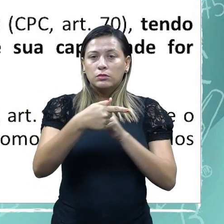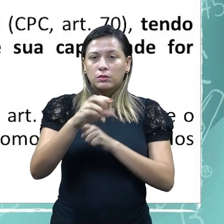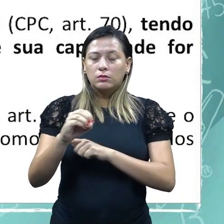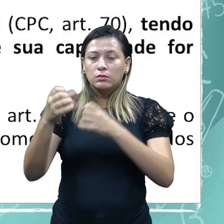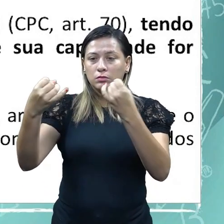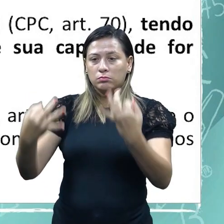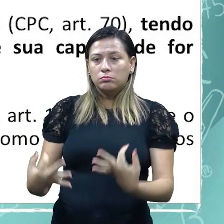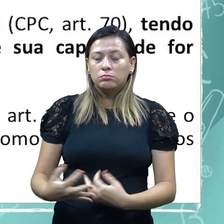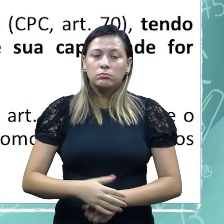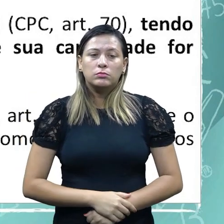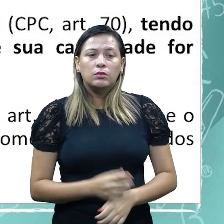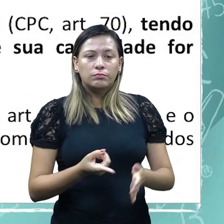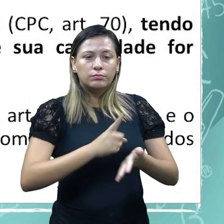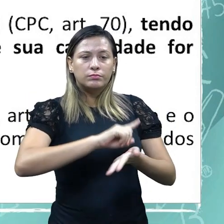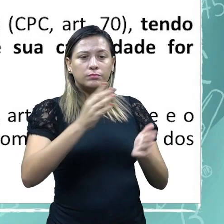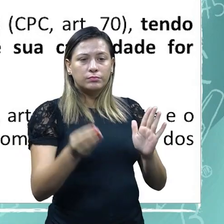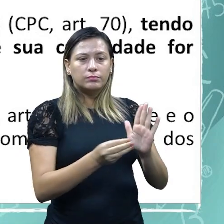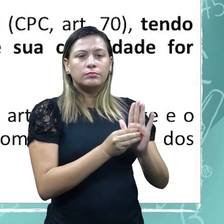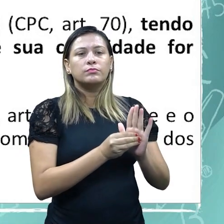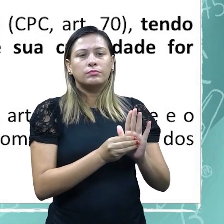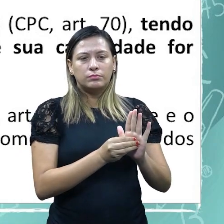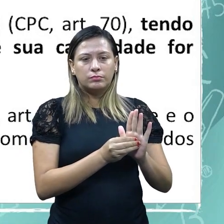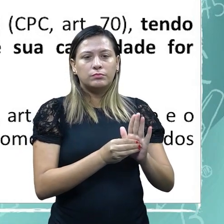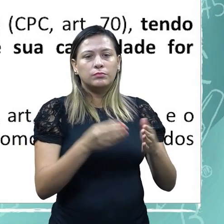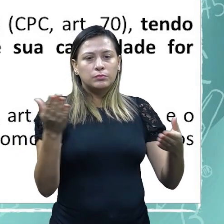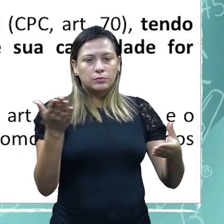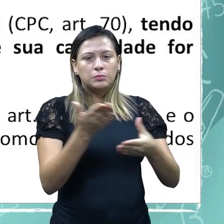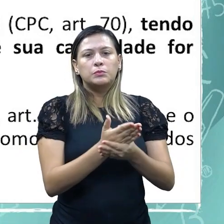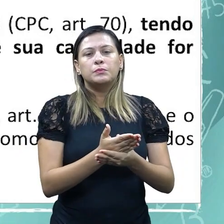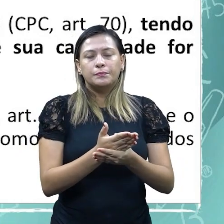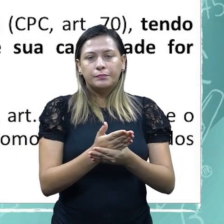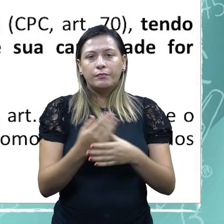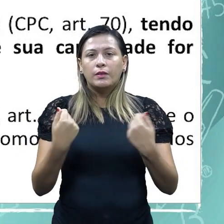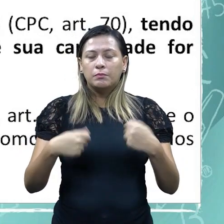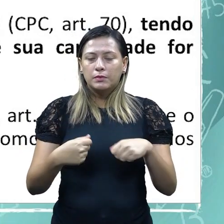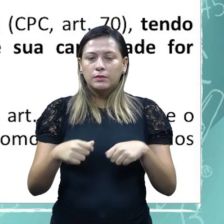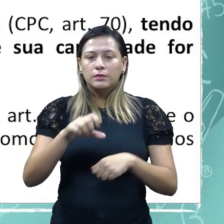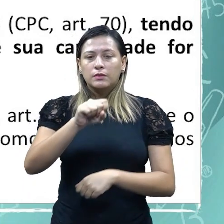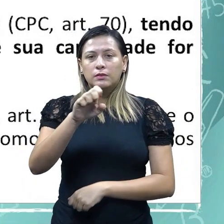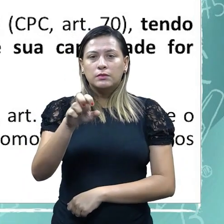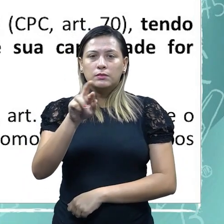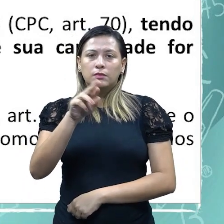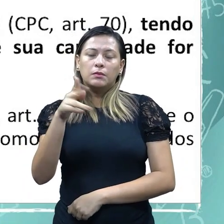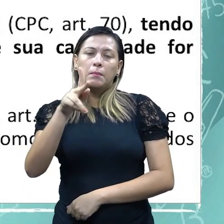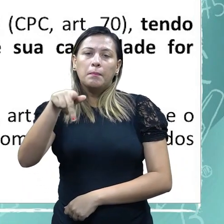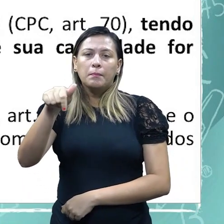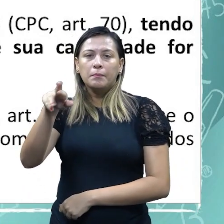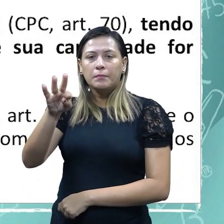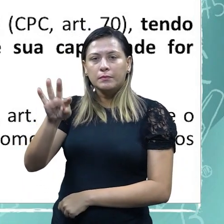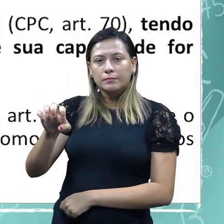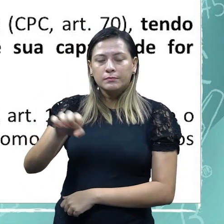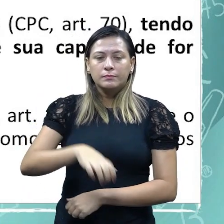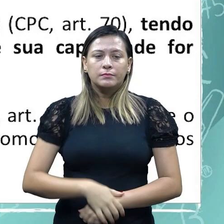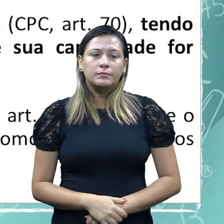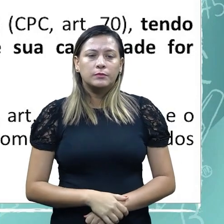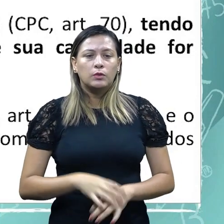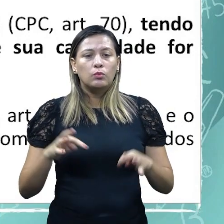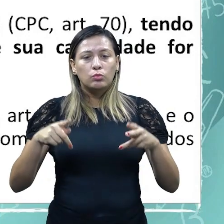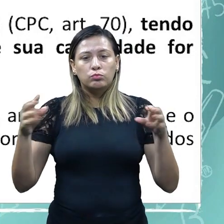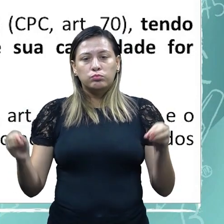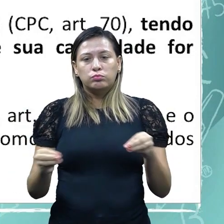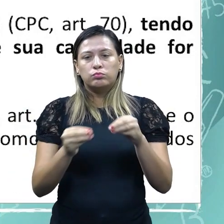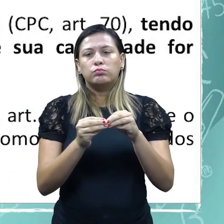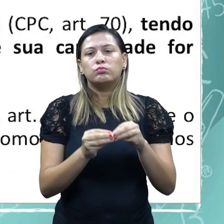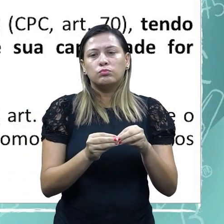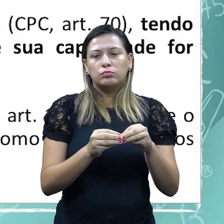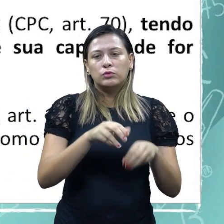capacidade processual, a capacidade de ser parte. Então, não basta, contudo, que essa pessoa venha integrar o polo ativo ou o